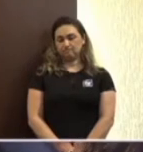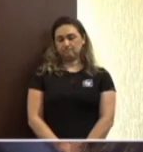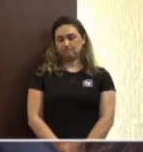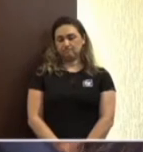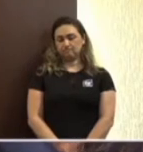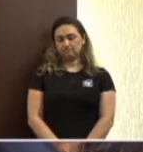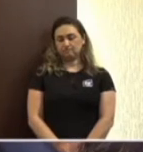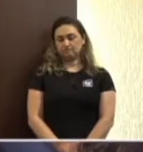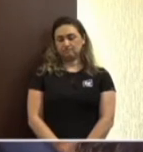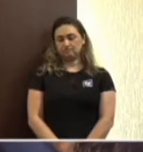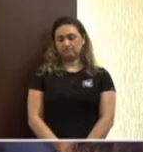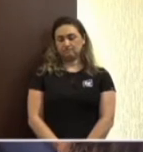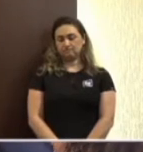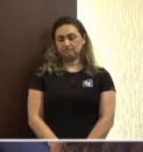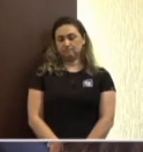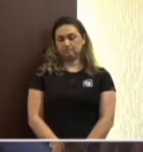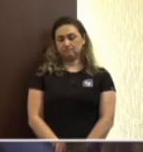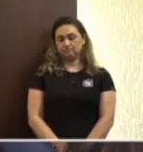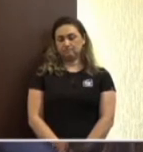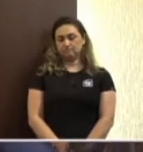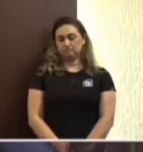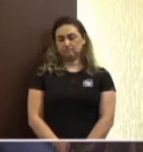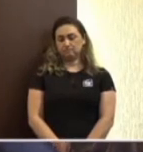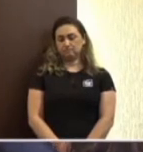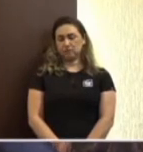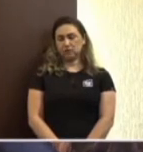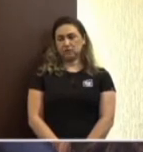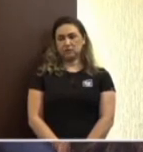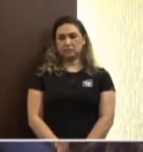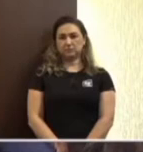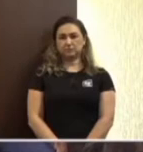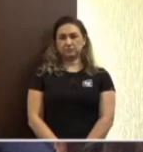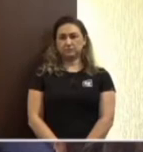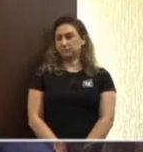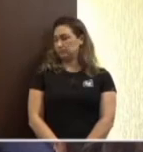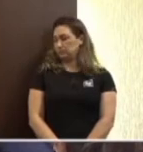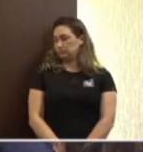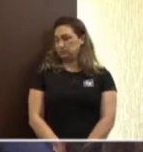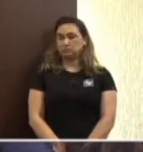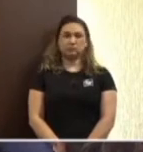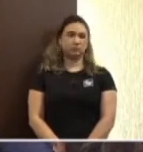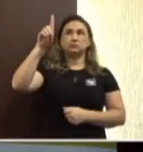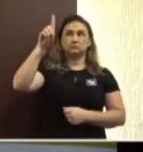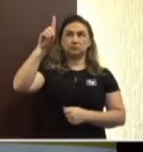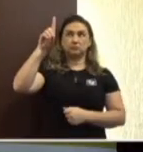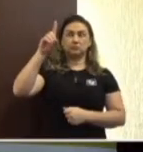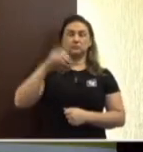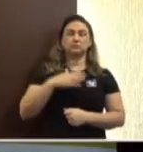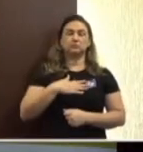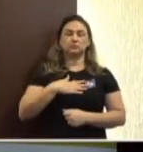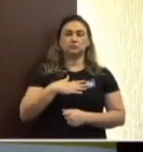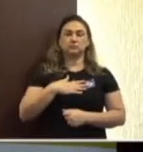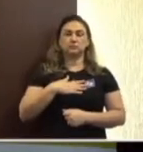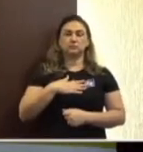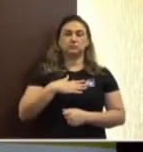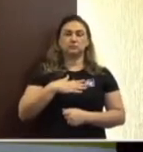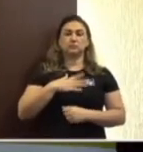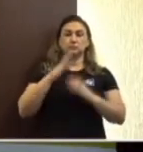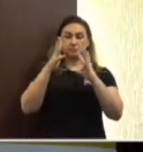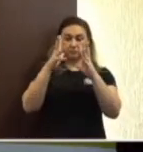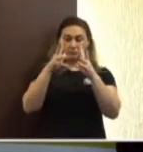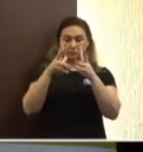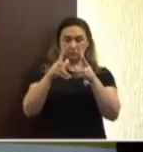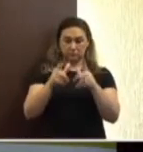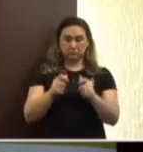na secretaria do estado de planejamento Rodrigo culpou seu lugar na Câmara de Vereadores durante o uso da palavra ele disse que pediu